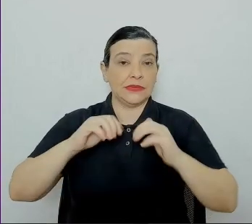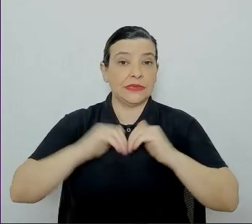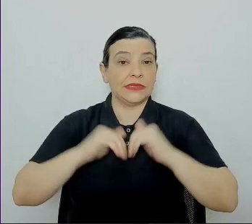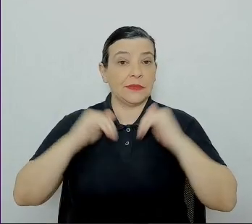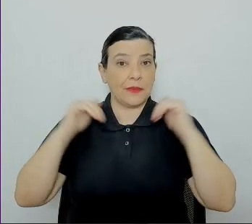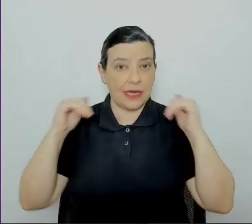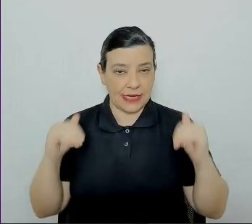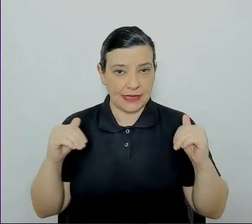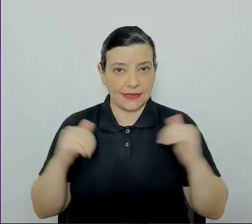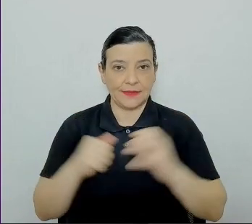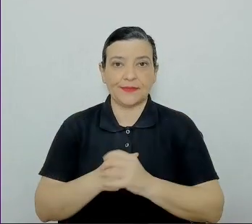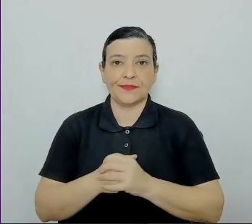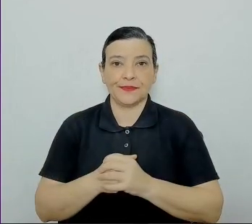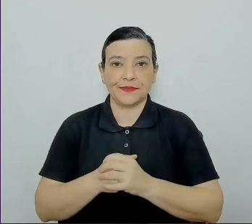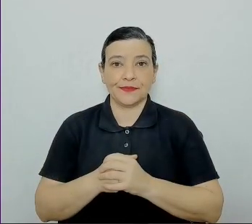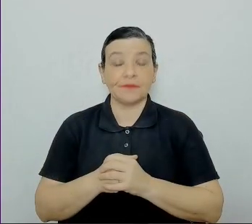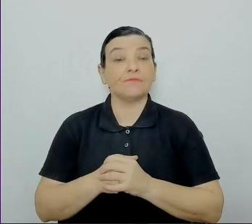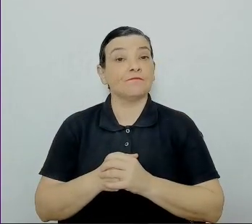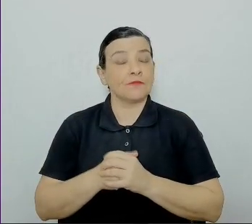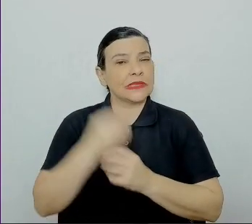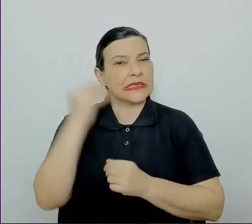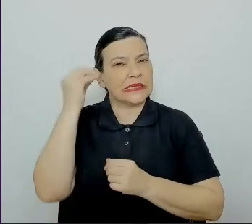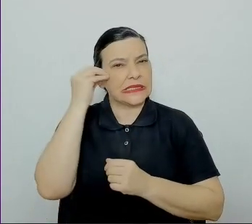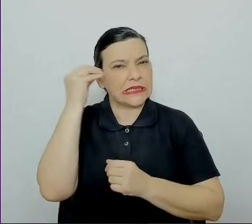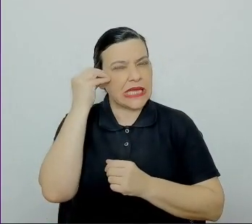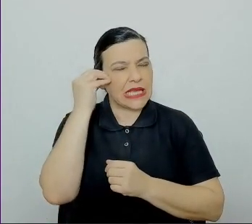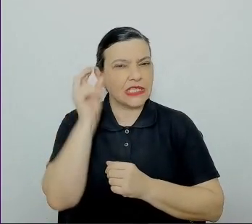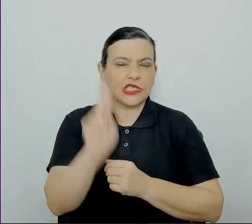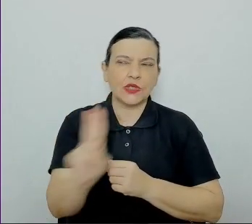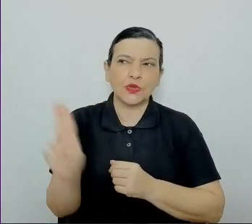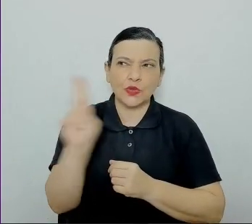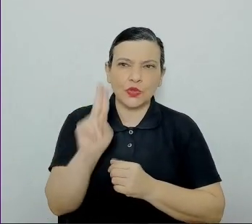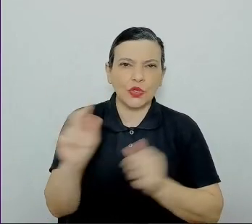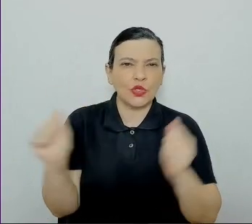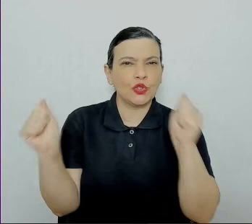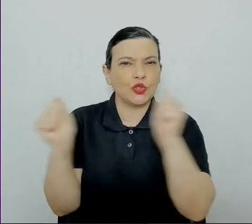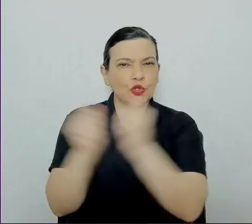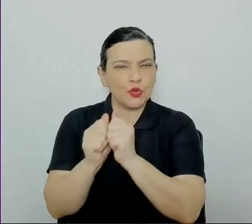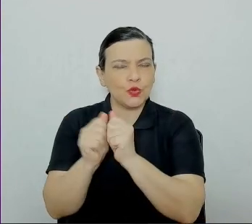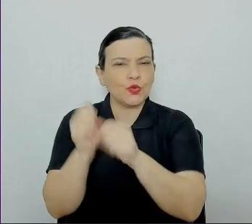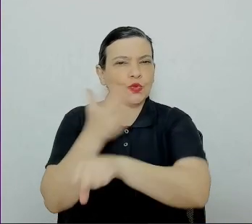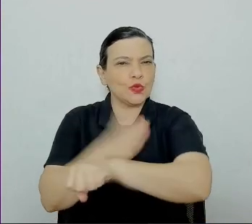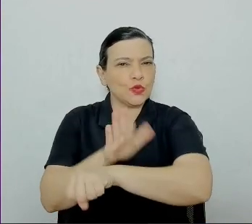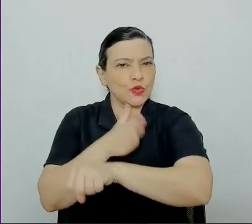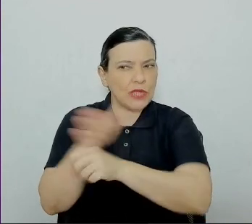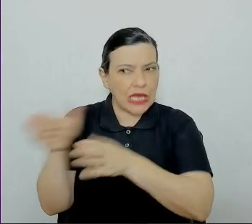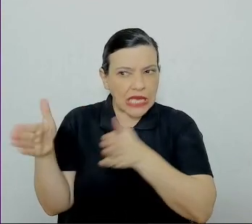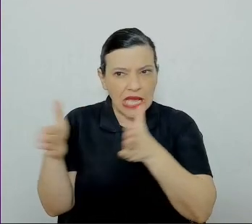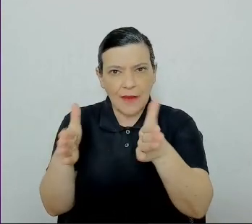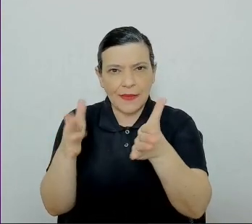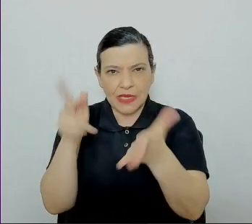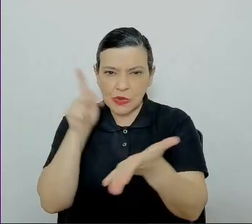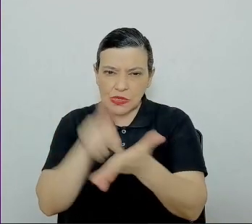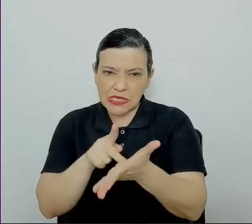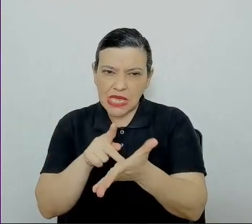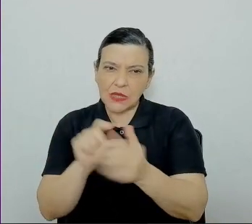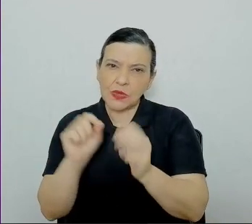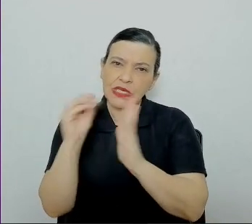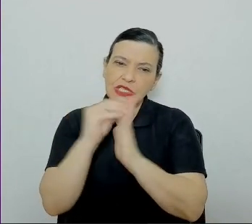individualmente. Teste com os usuários, desenvolvam algumas coisas mínimas para ver se é o caminho certo. O exemplo do agendamento, o exemplo da